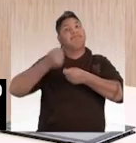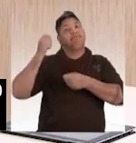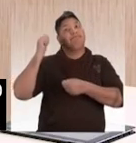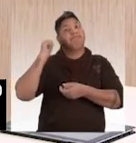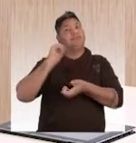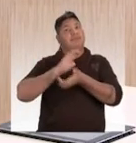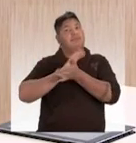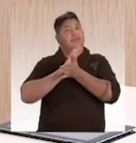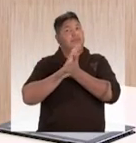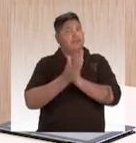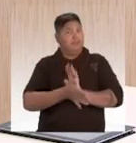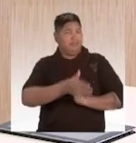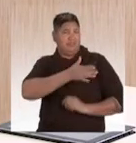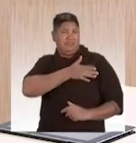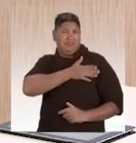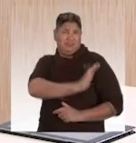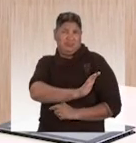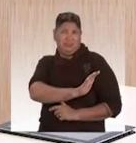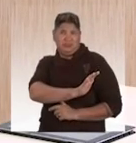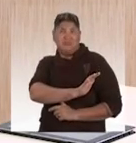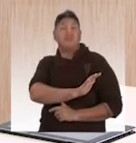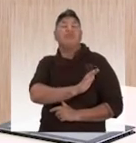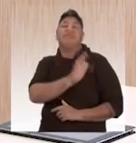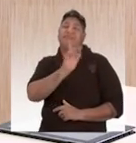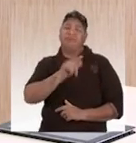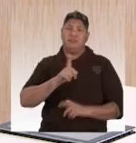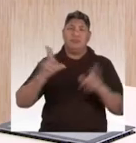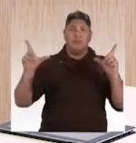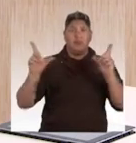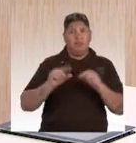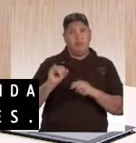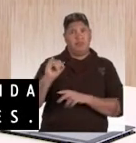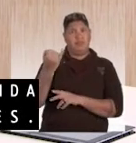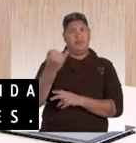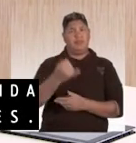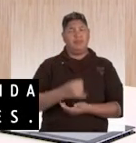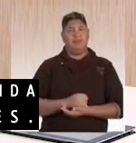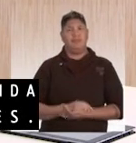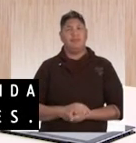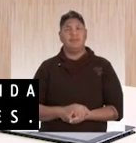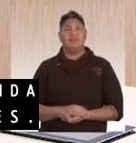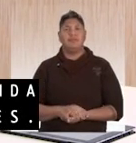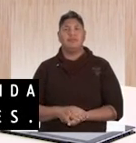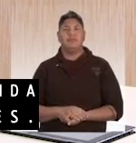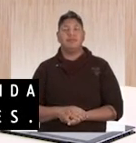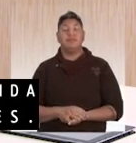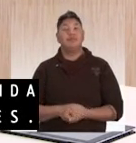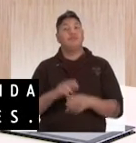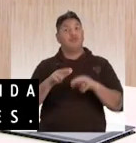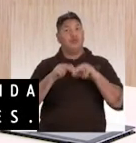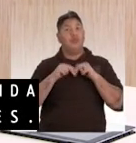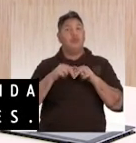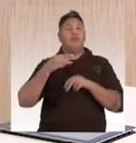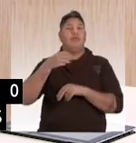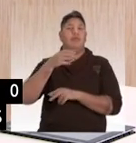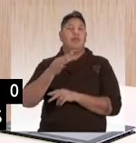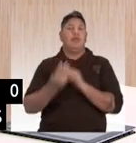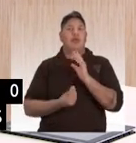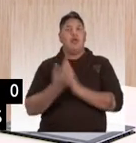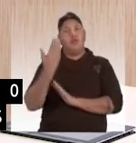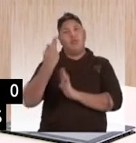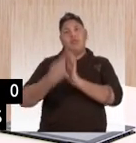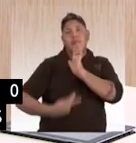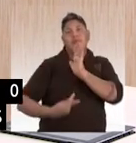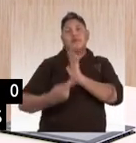país. A discriminação e o preconceito acabam reduzindo ainda mais as oportunidades. E foi por isso